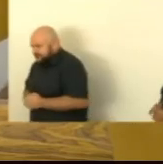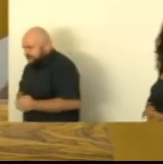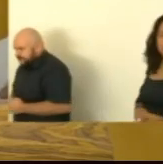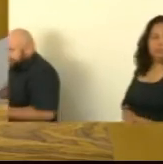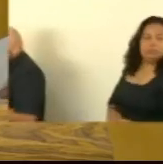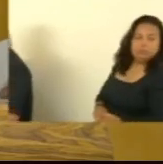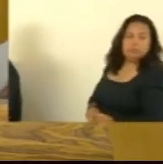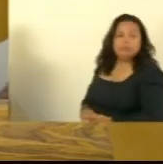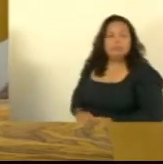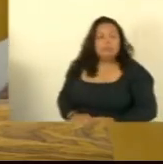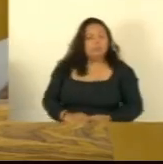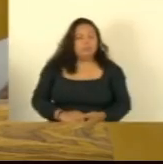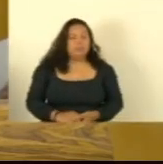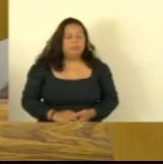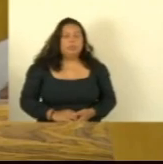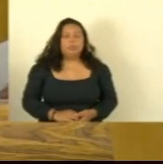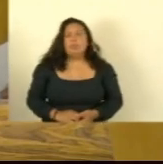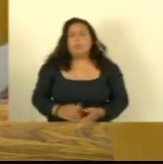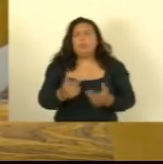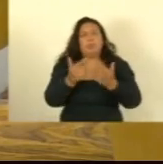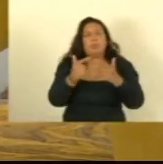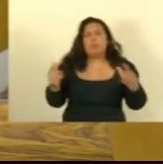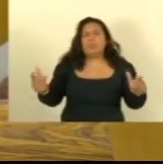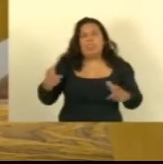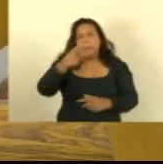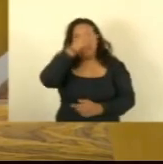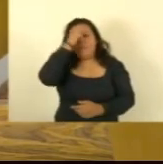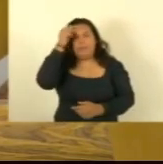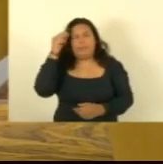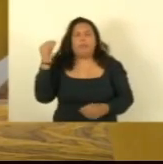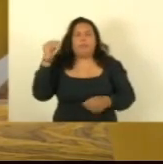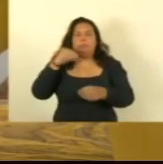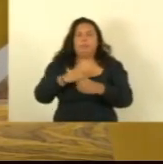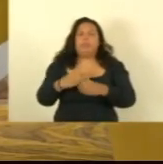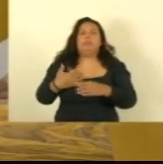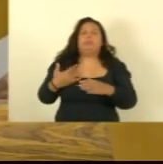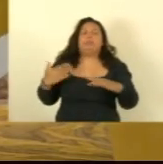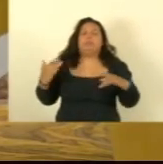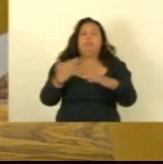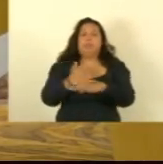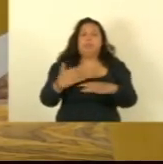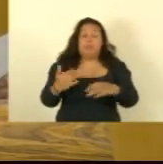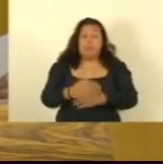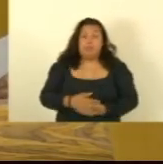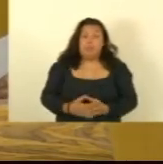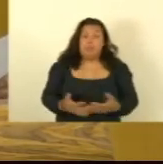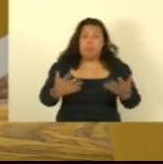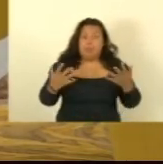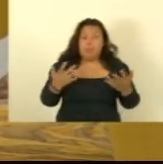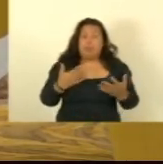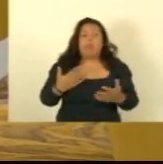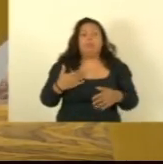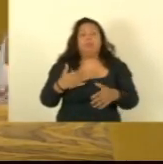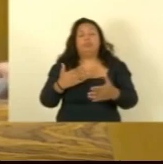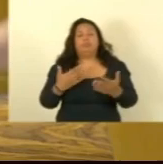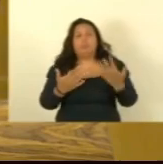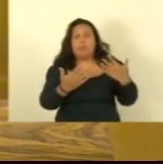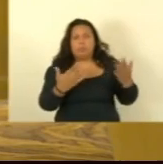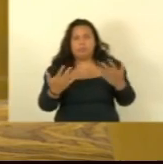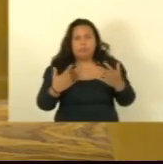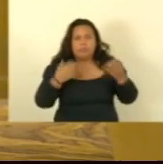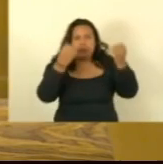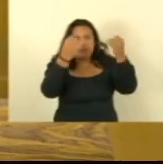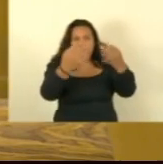no município. E eu gostaria de colocar aí